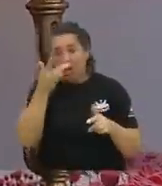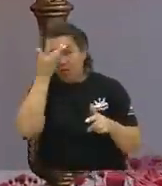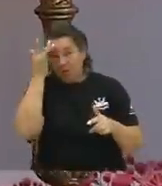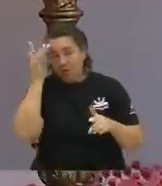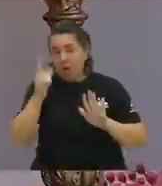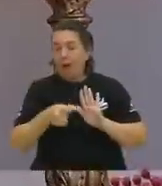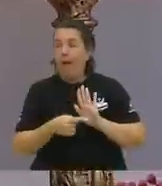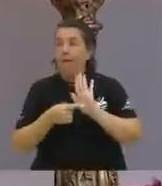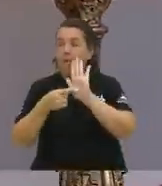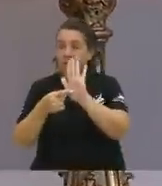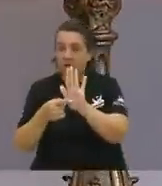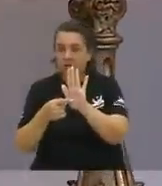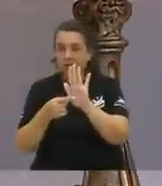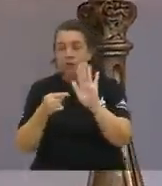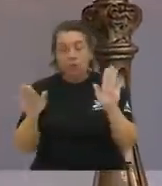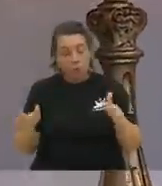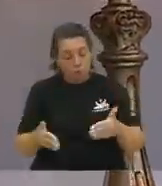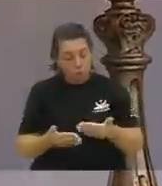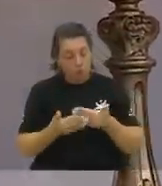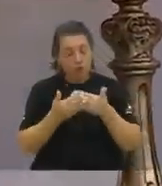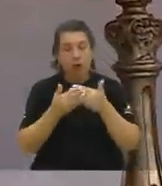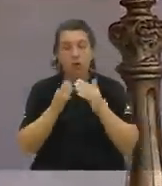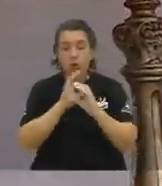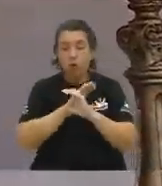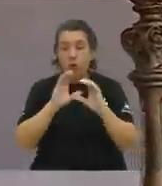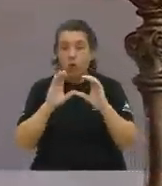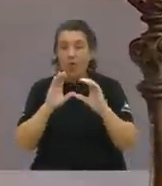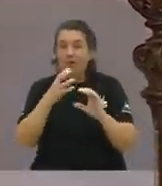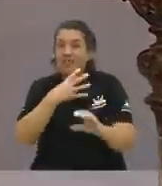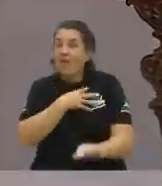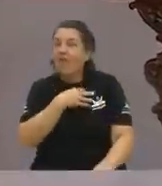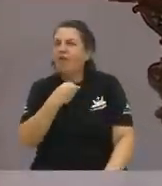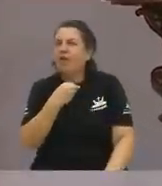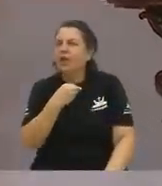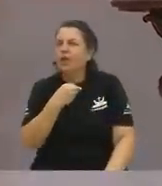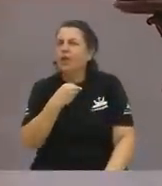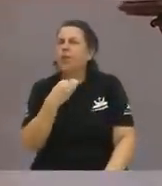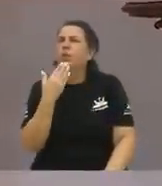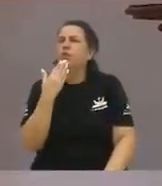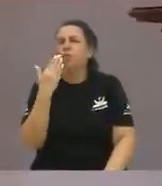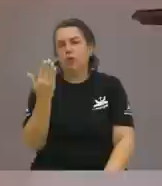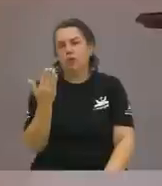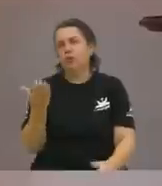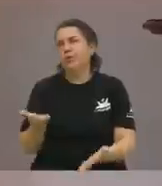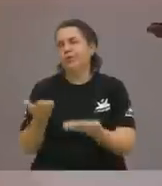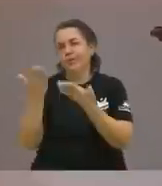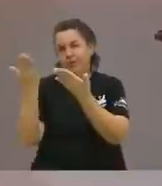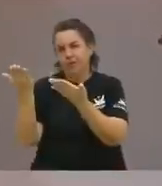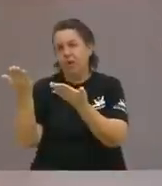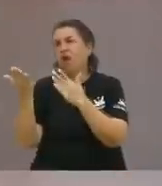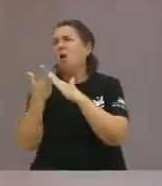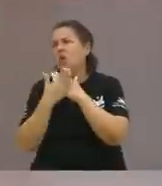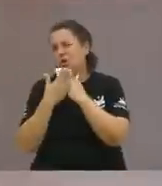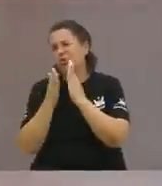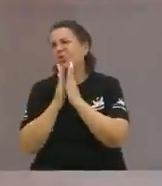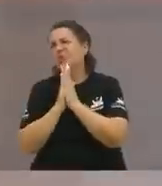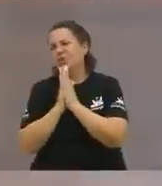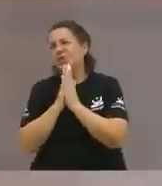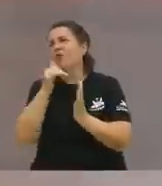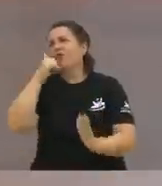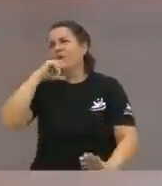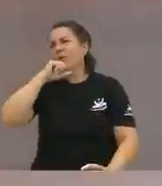apresentar com humildade e confiança filial os apelos. Ajude, mãe,